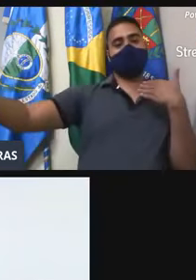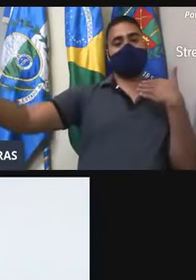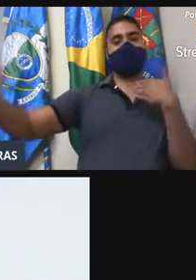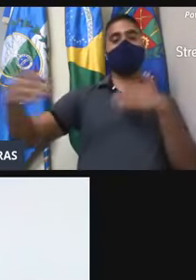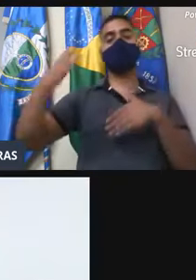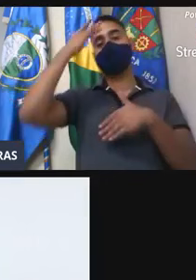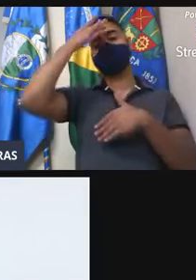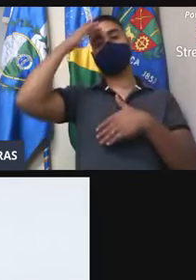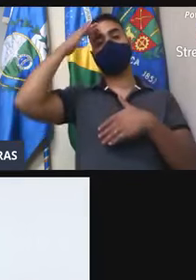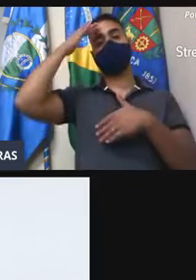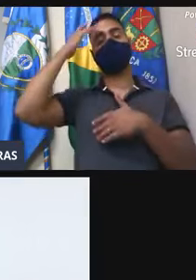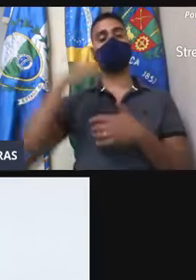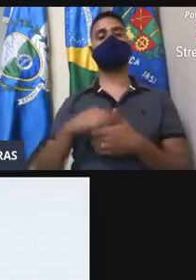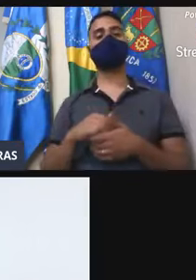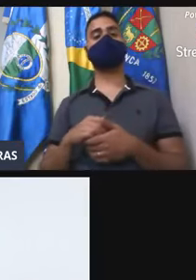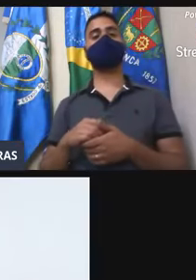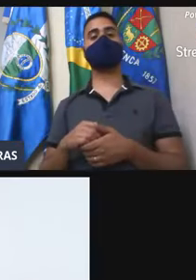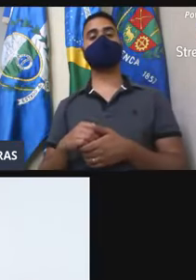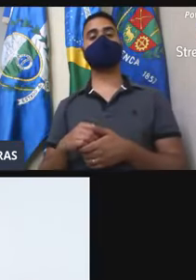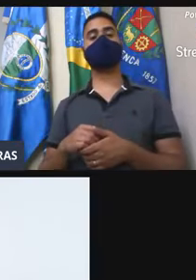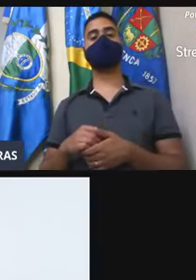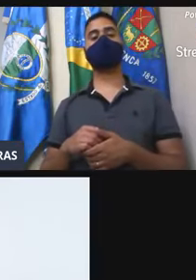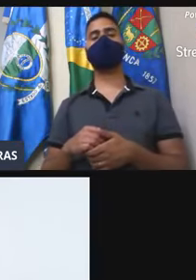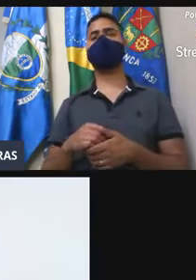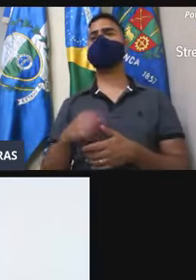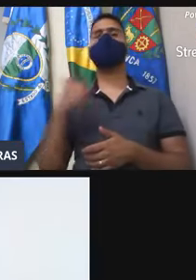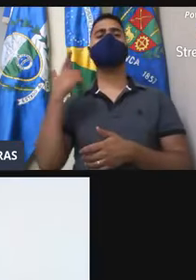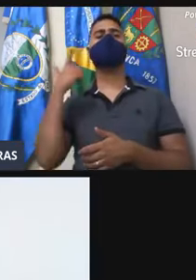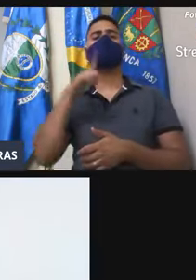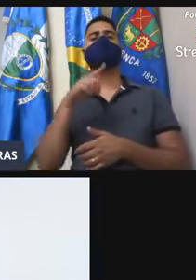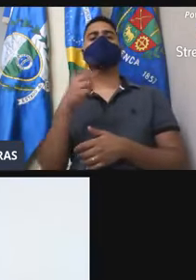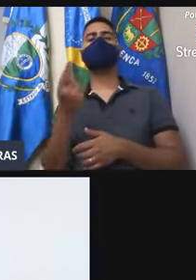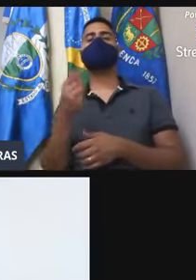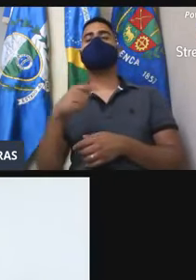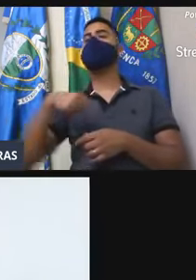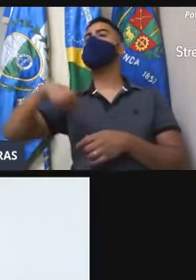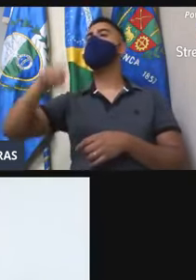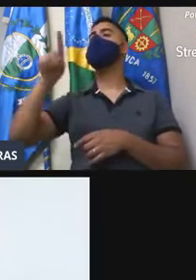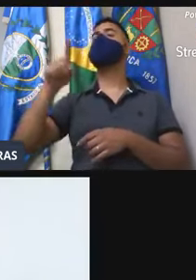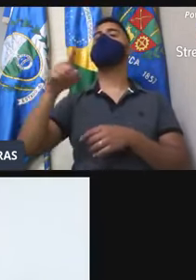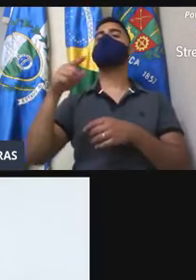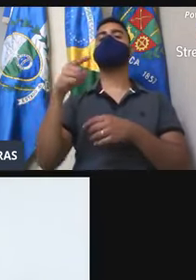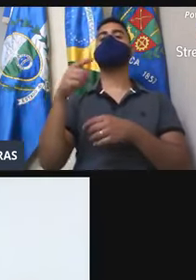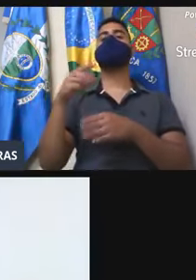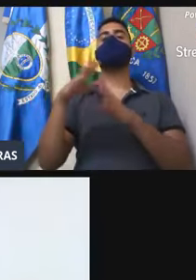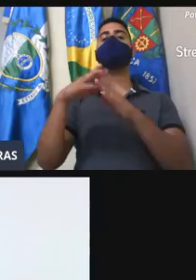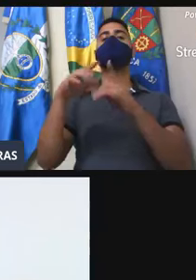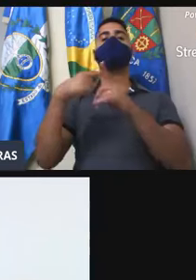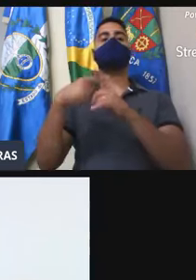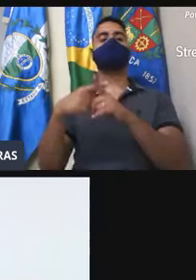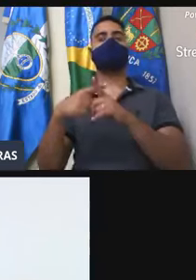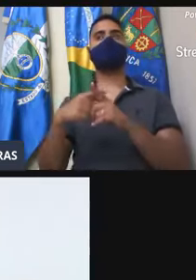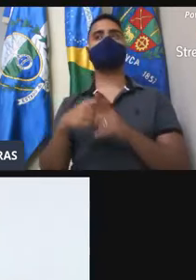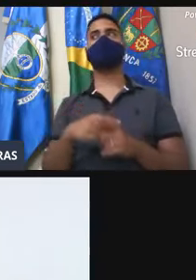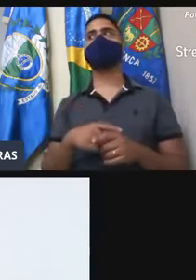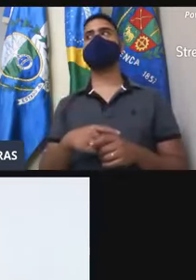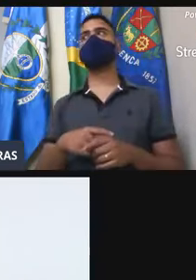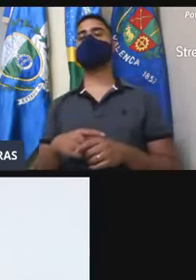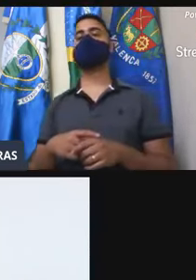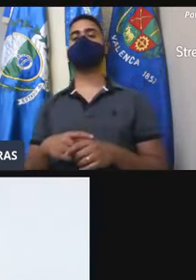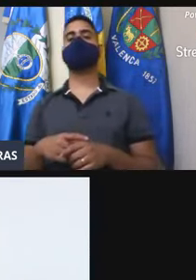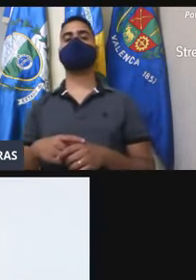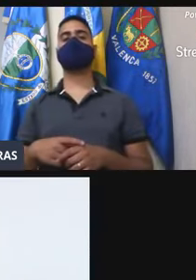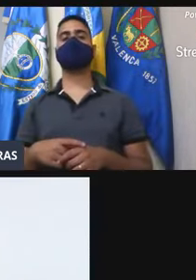respeitando a situação do corona, arrecadamos um recurso e mandamos para a igreja, e cumprimos o nosso papel.